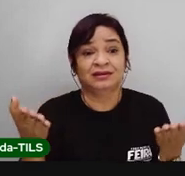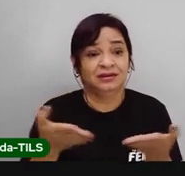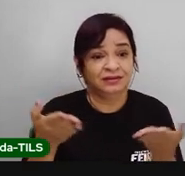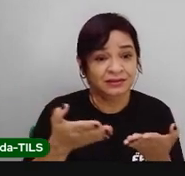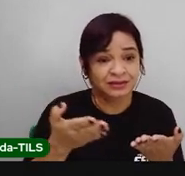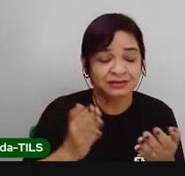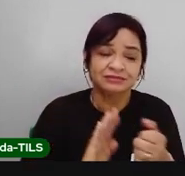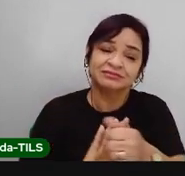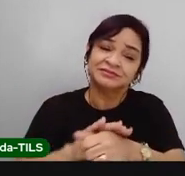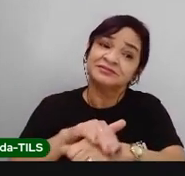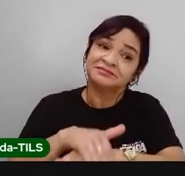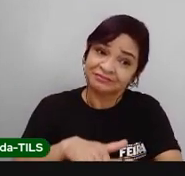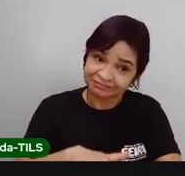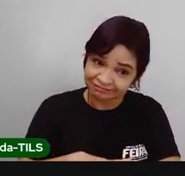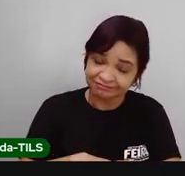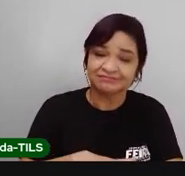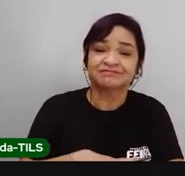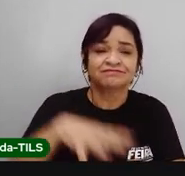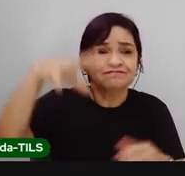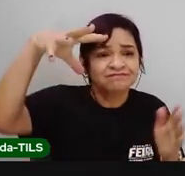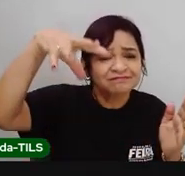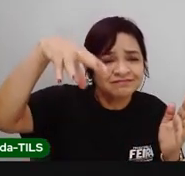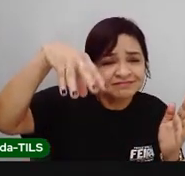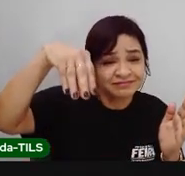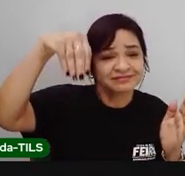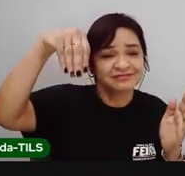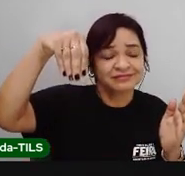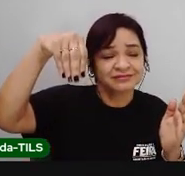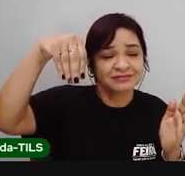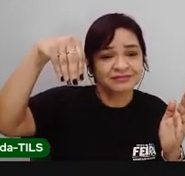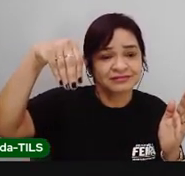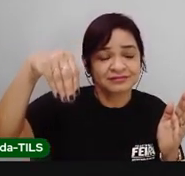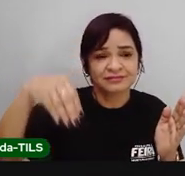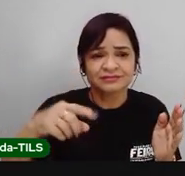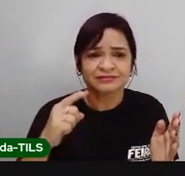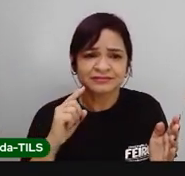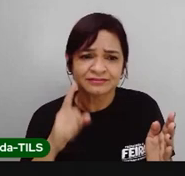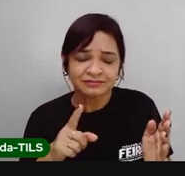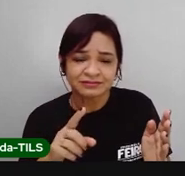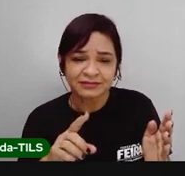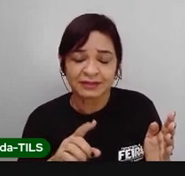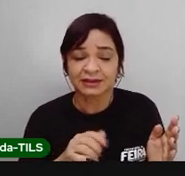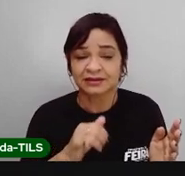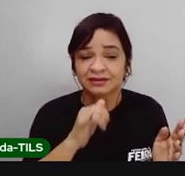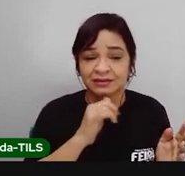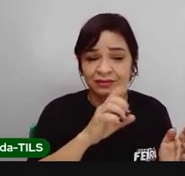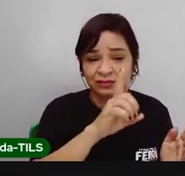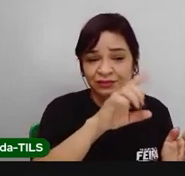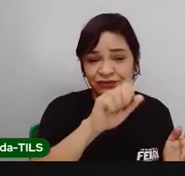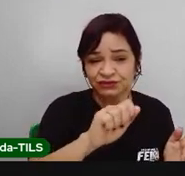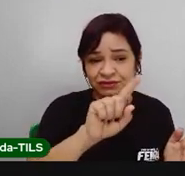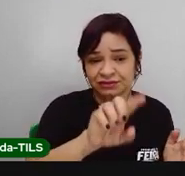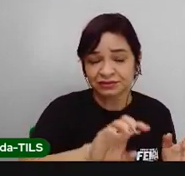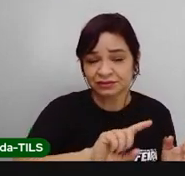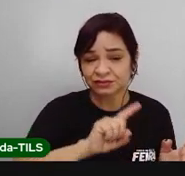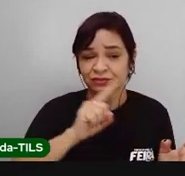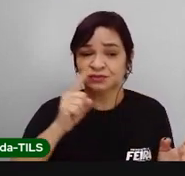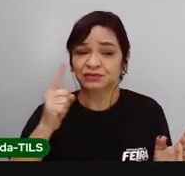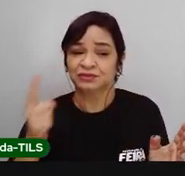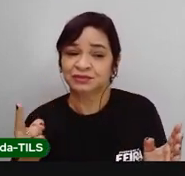noite. Sendo assim, quando um ponto do planeta é dia, No ponto oposto, é